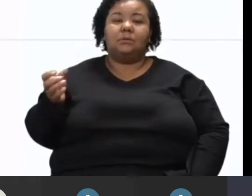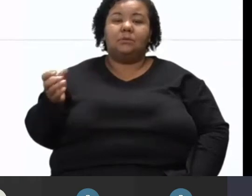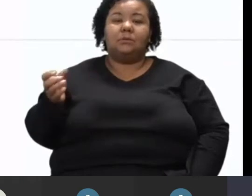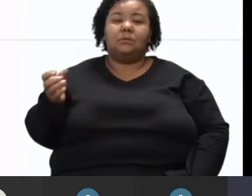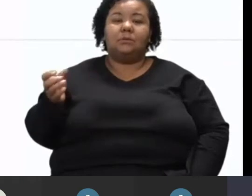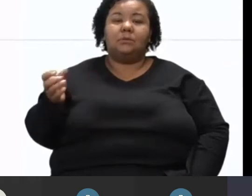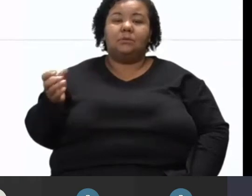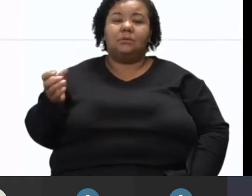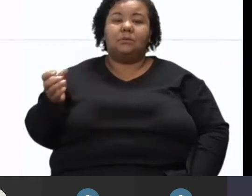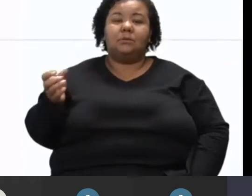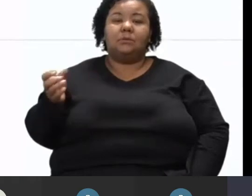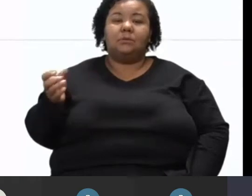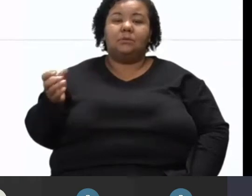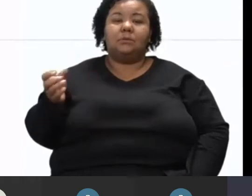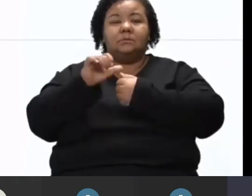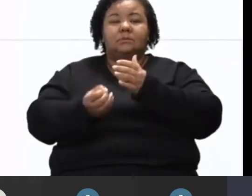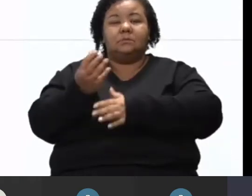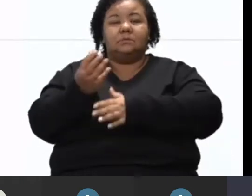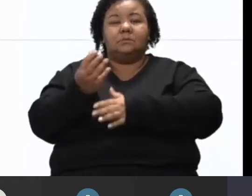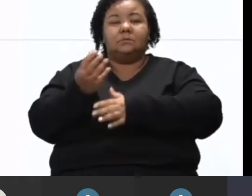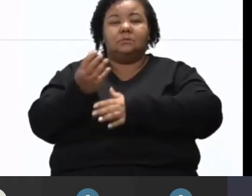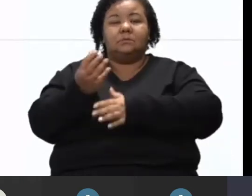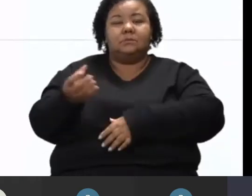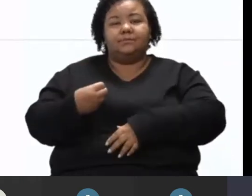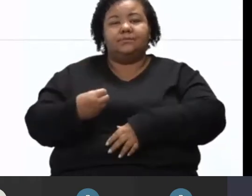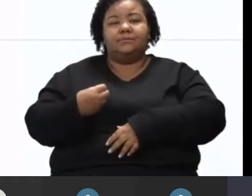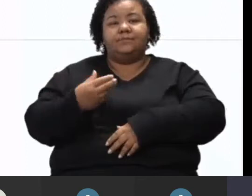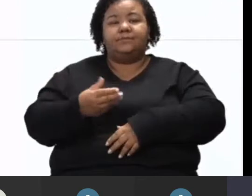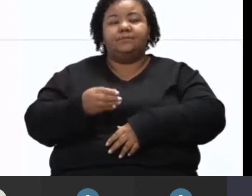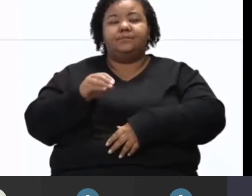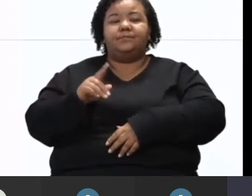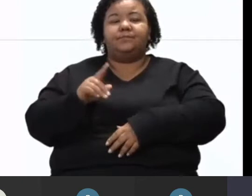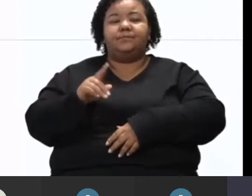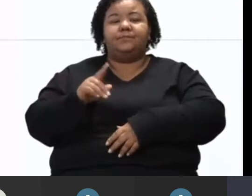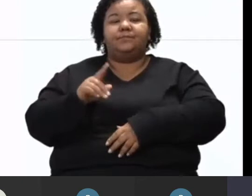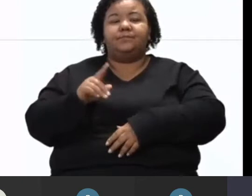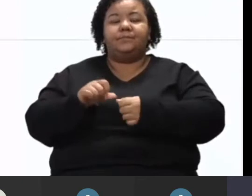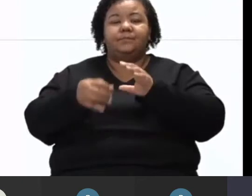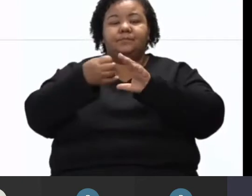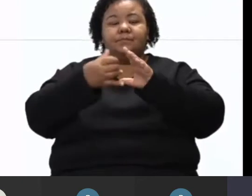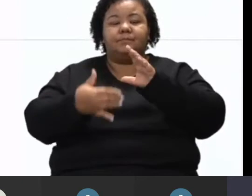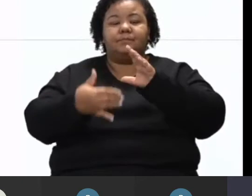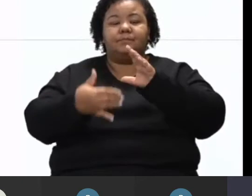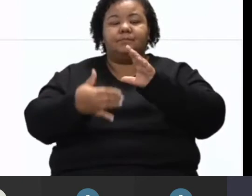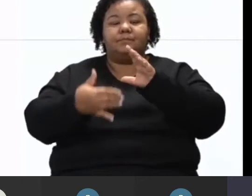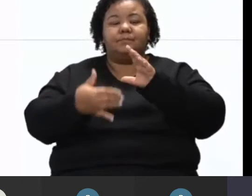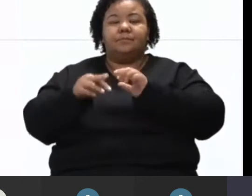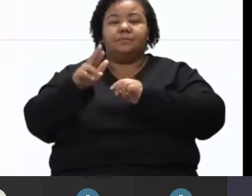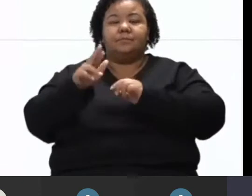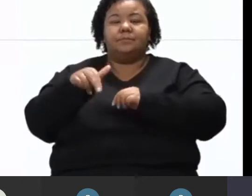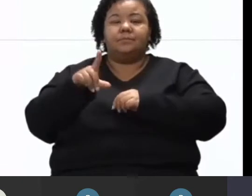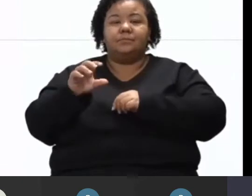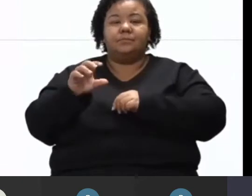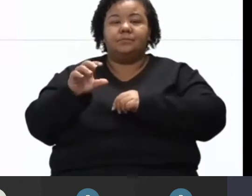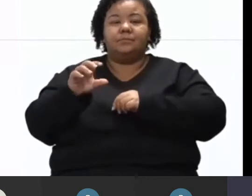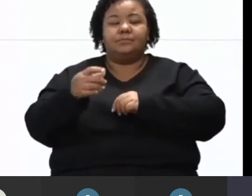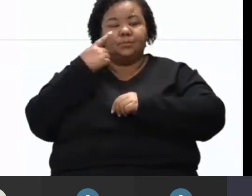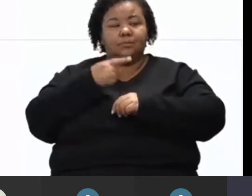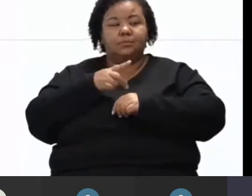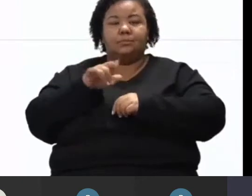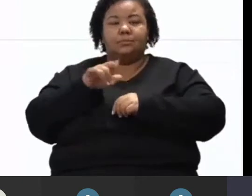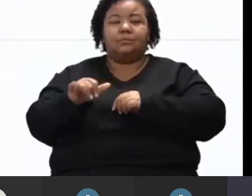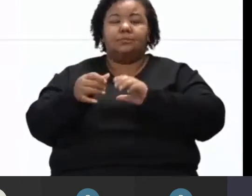então formar uma nova vida. Tá? E aí, então, como que você faz para caracterizar esse fungo? Então, você vai